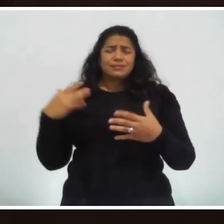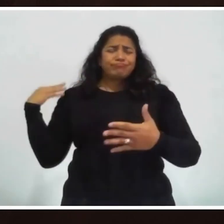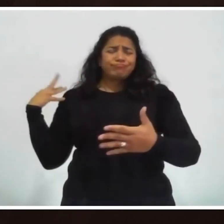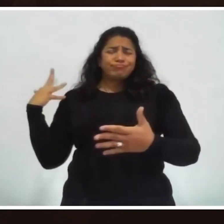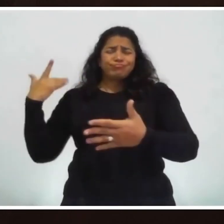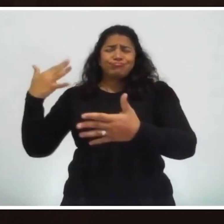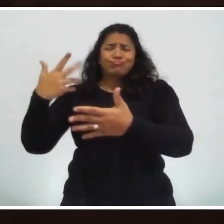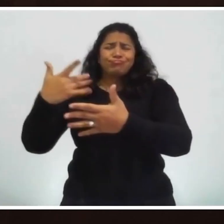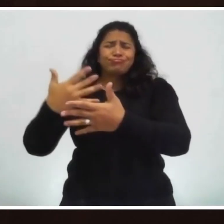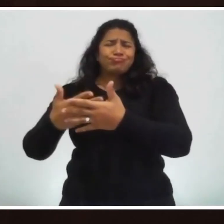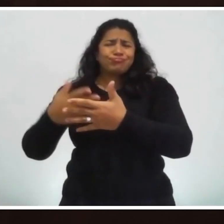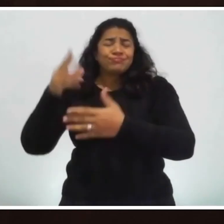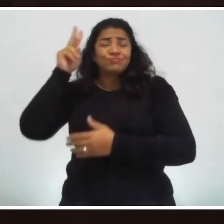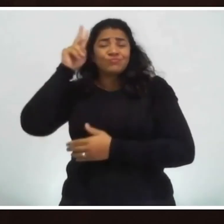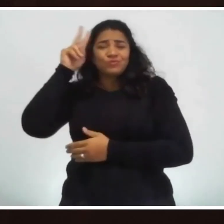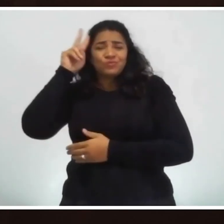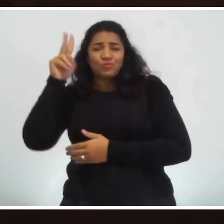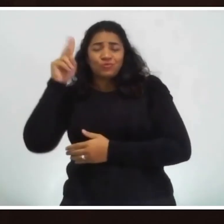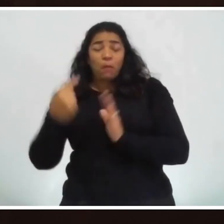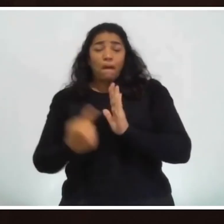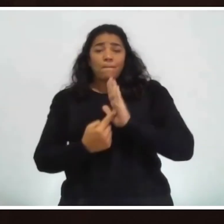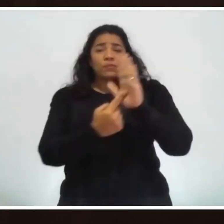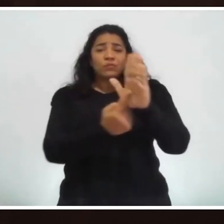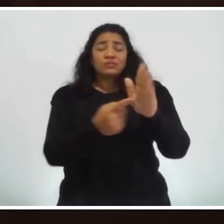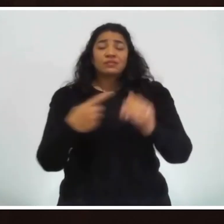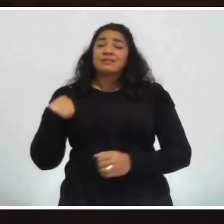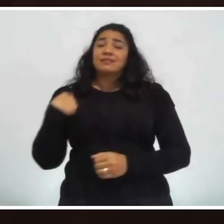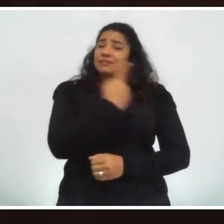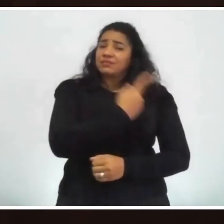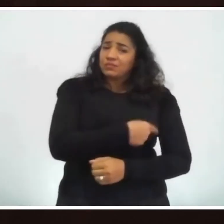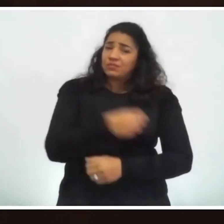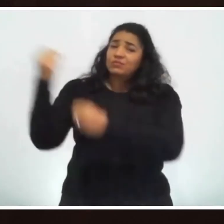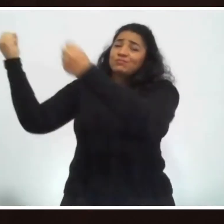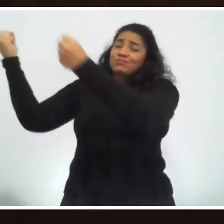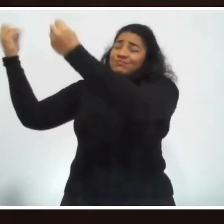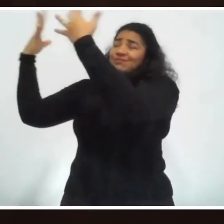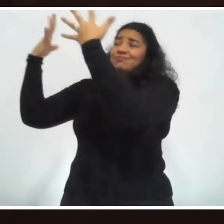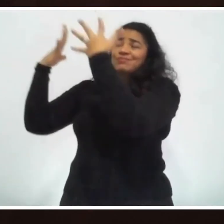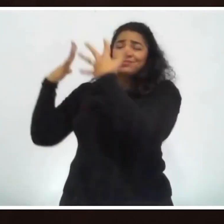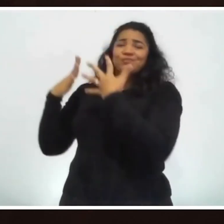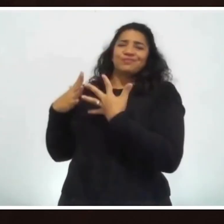vem, irmãos. Deus, mesmo com a igreja